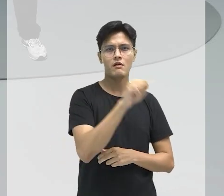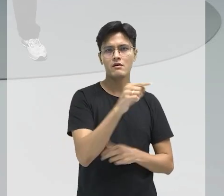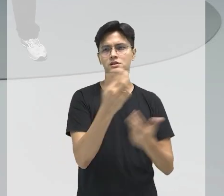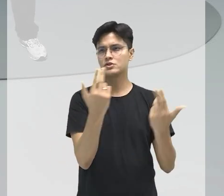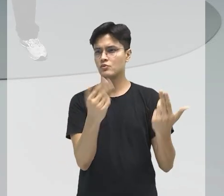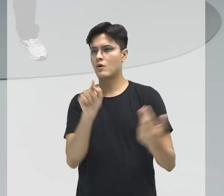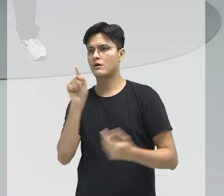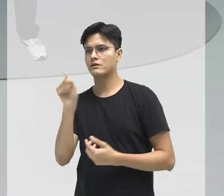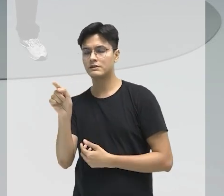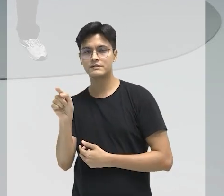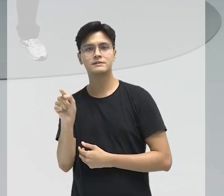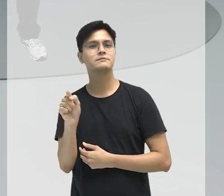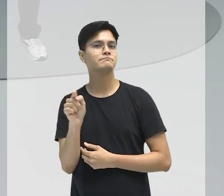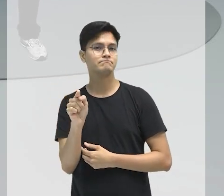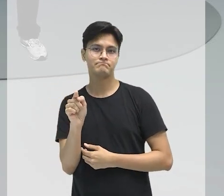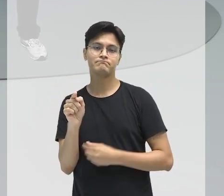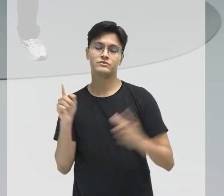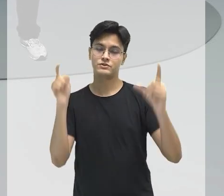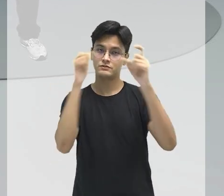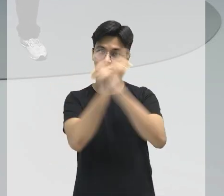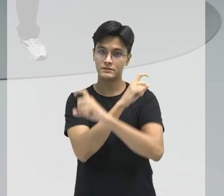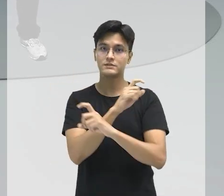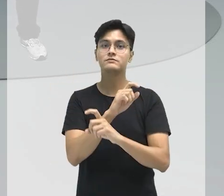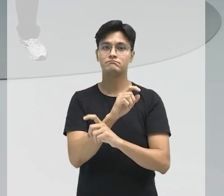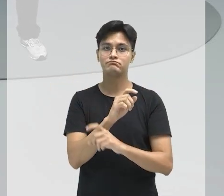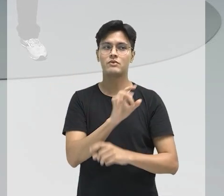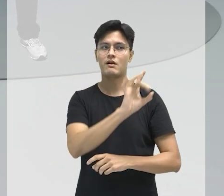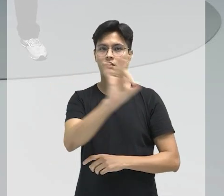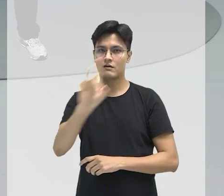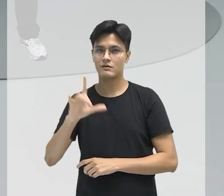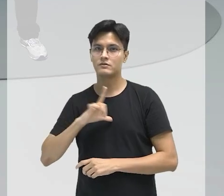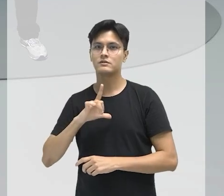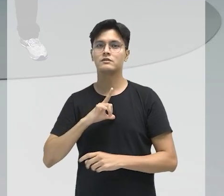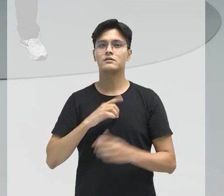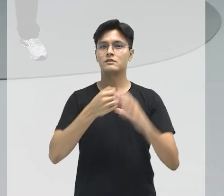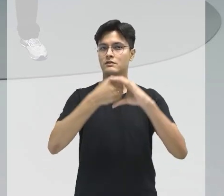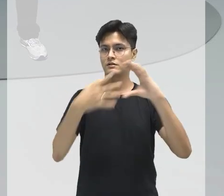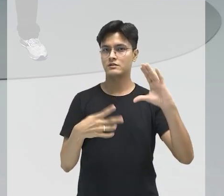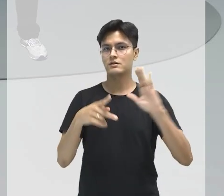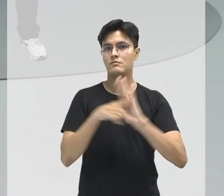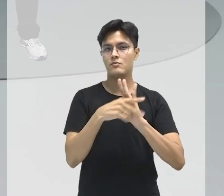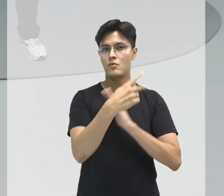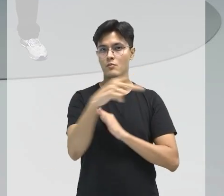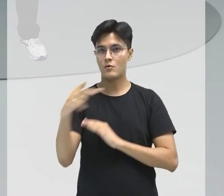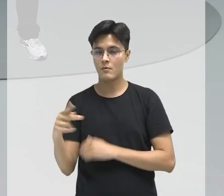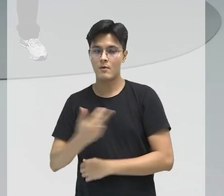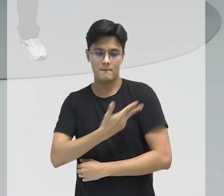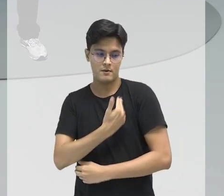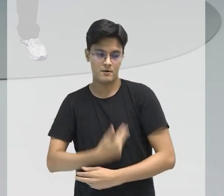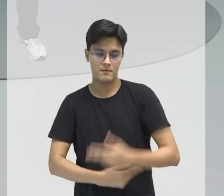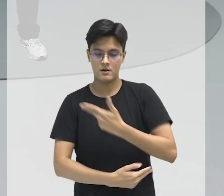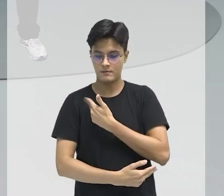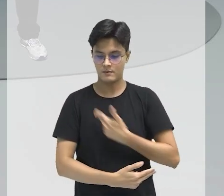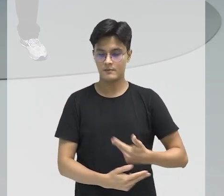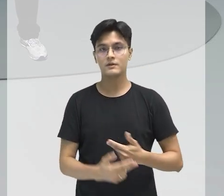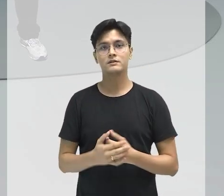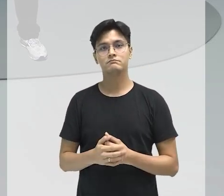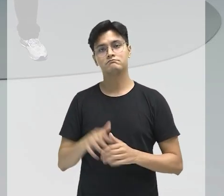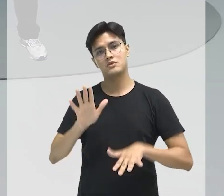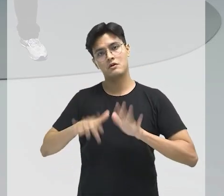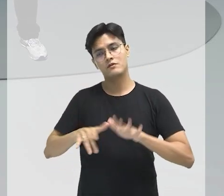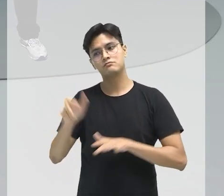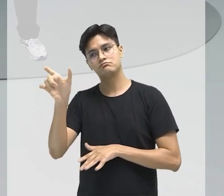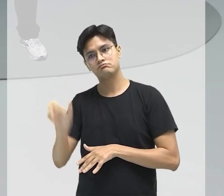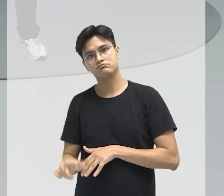outro. Não faz. E eles mesmos fazem, né, com a pintura do seu próprio corpo, com a ajuda, de repente,